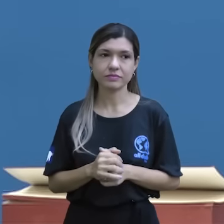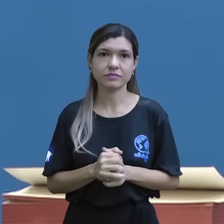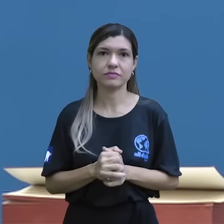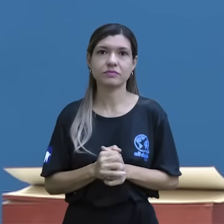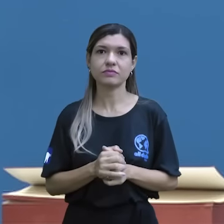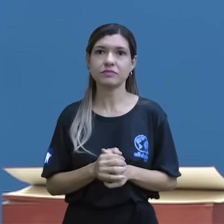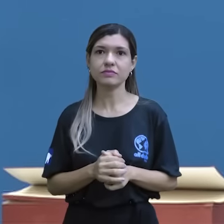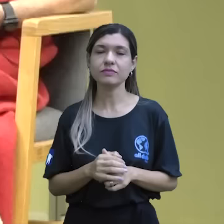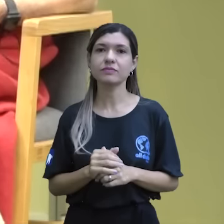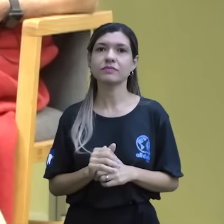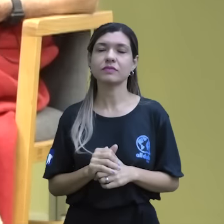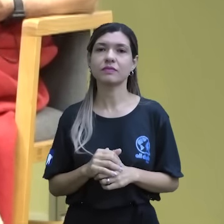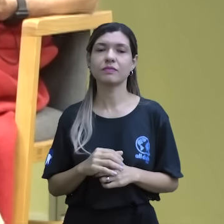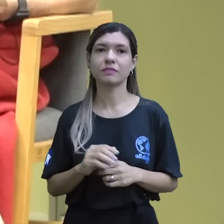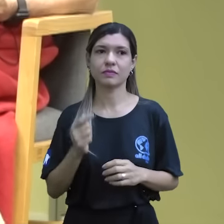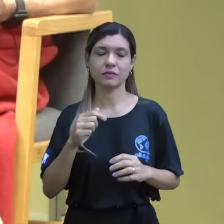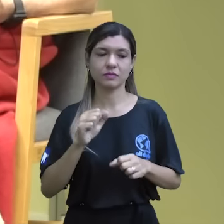público. Olha,